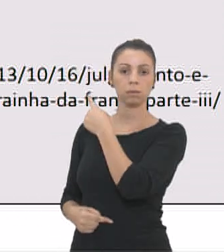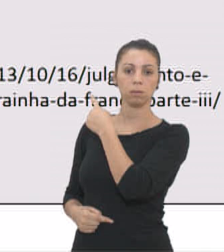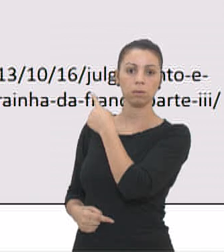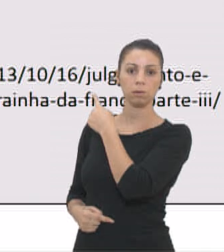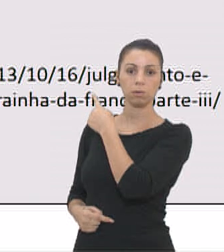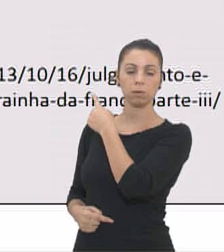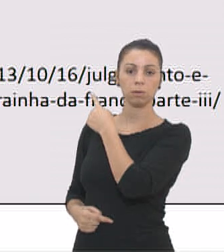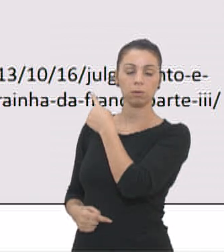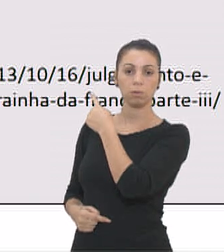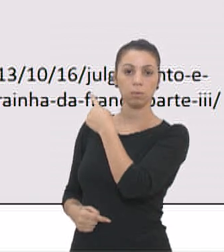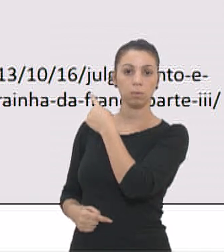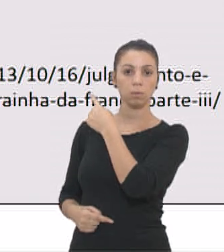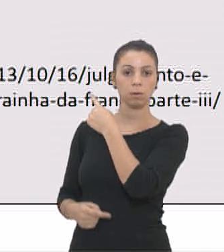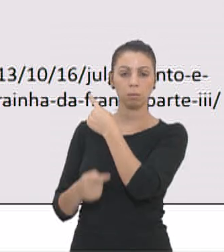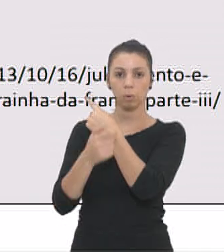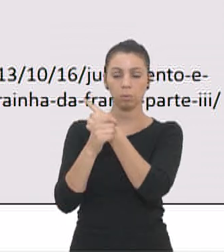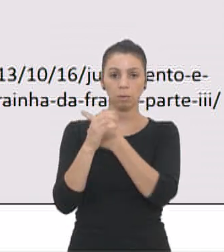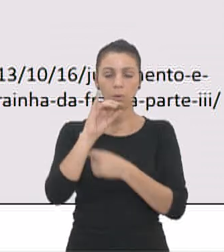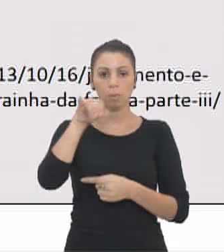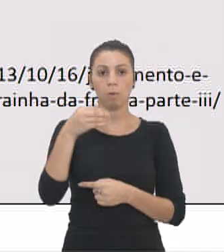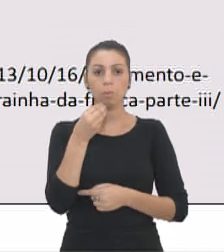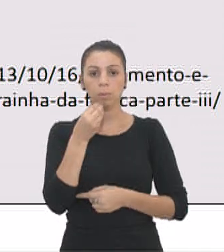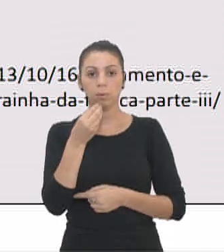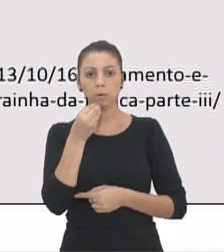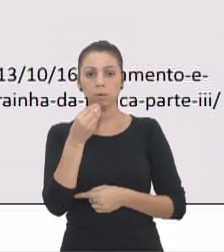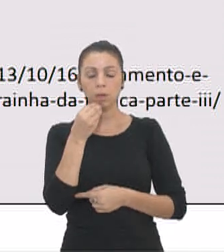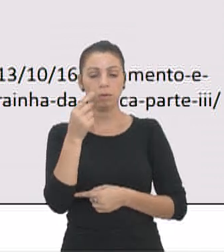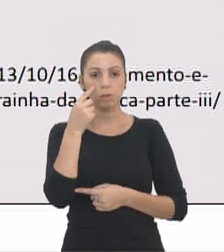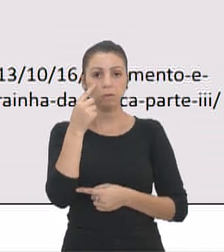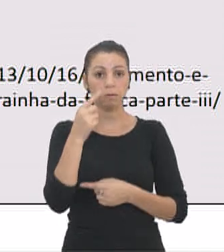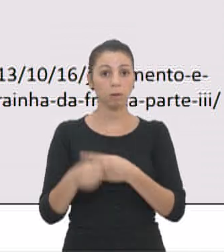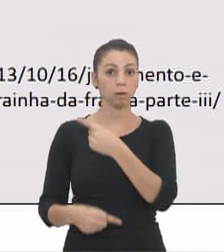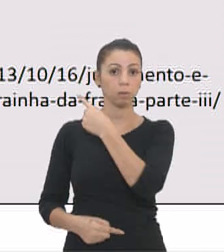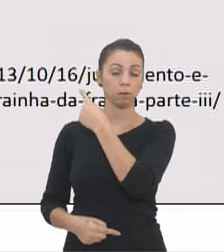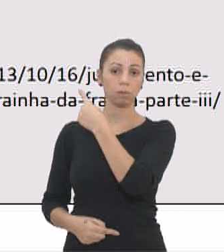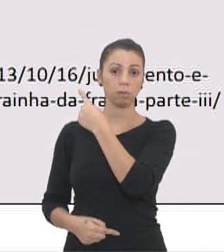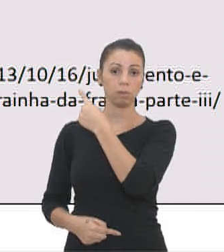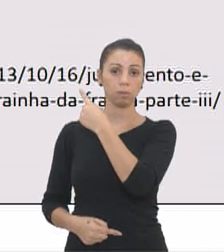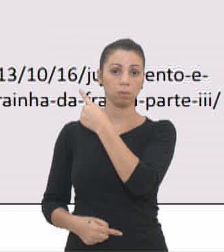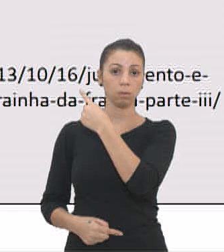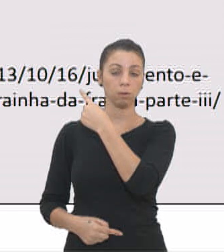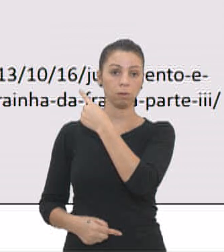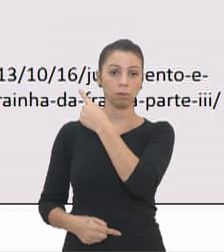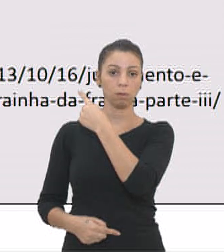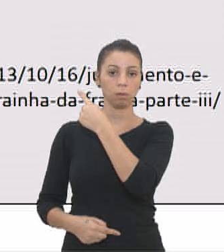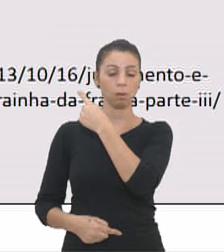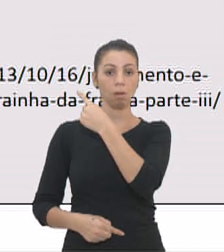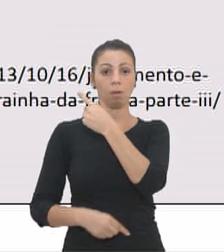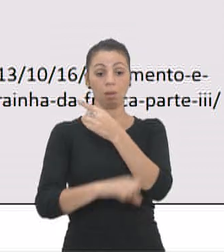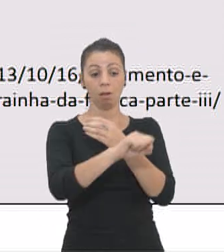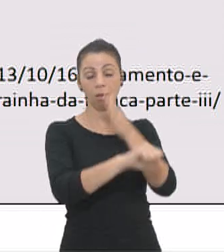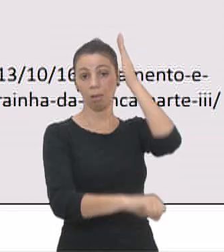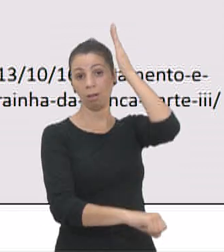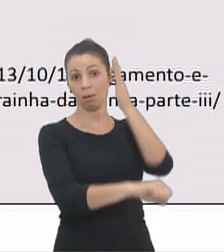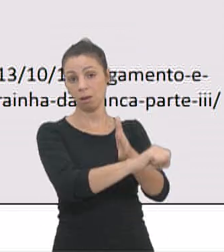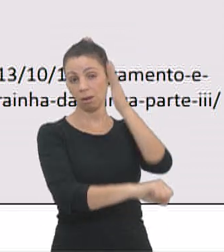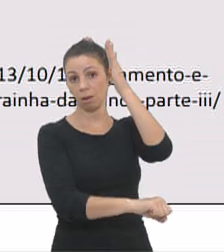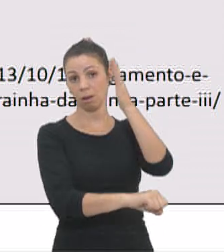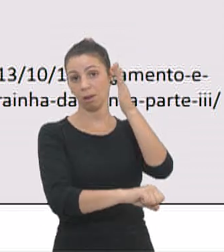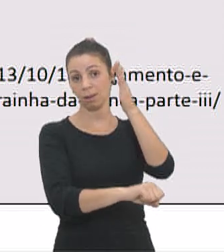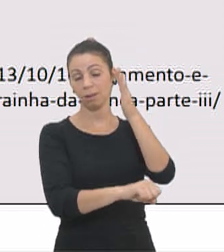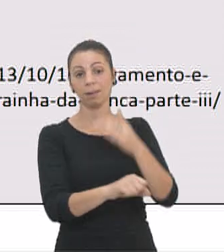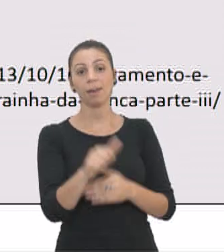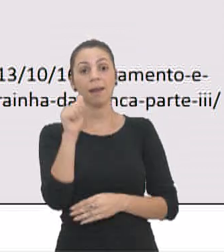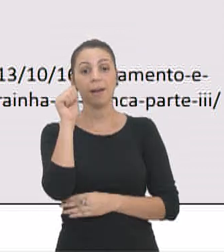você vai ter essa oportunidade de ver isso aqui. Suposta lâmina da guilhotina que decapitou Maria Antonieta,